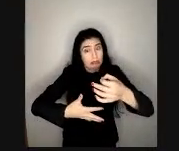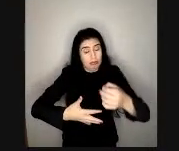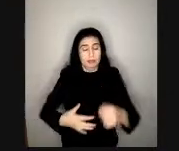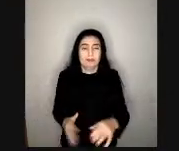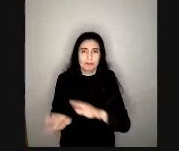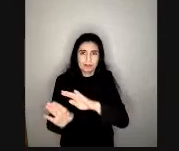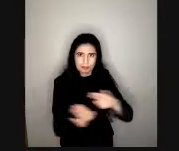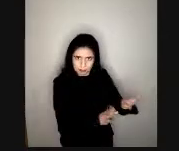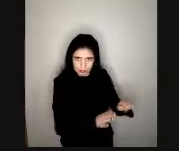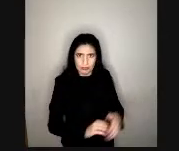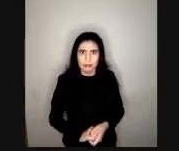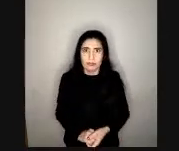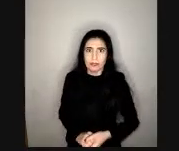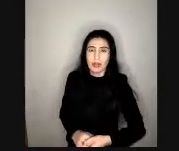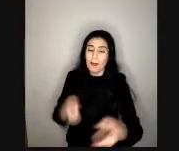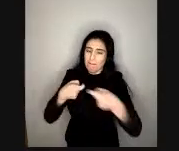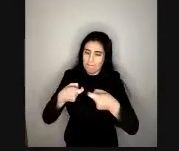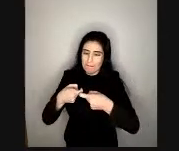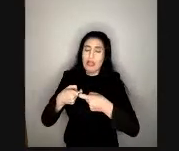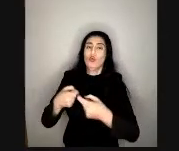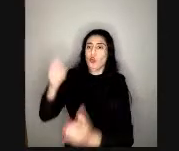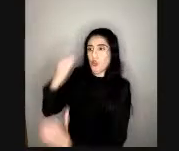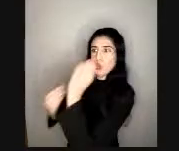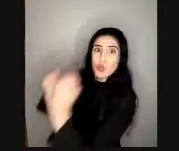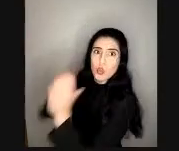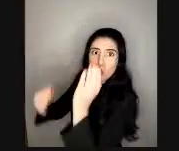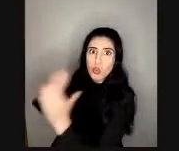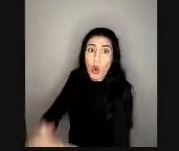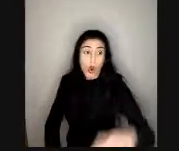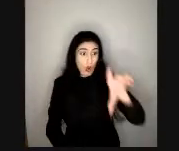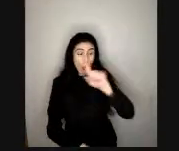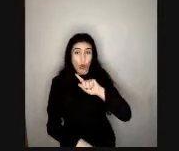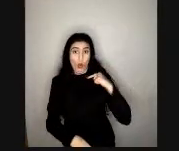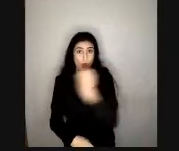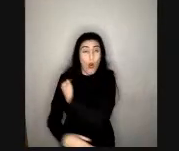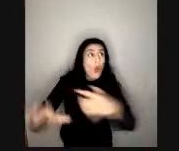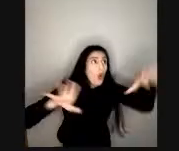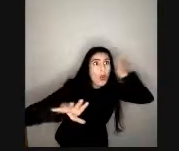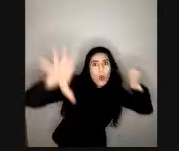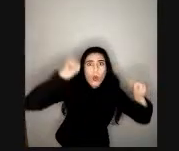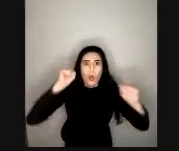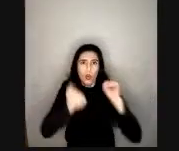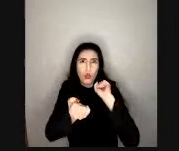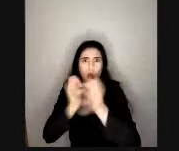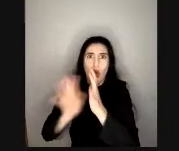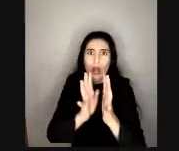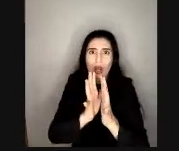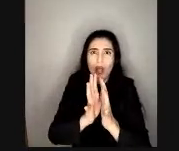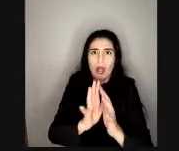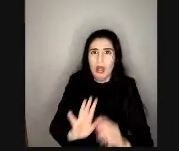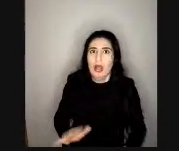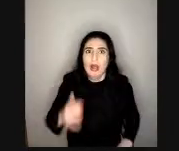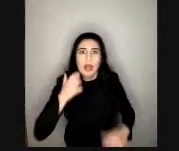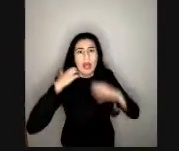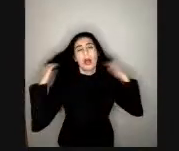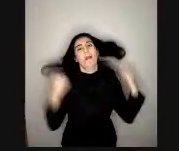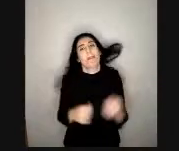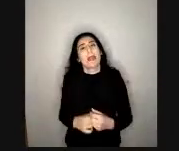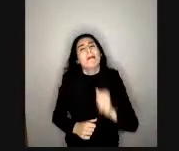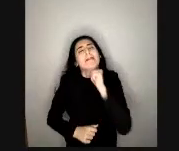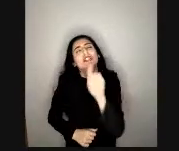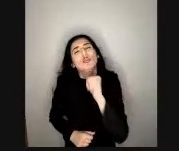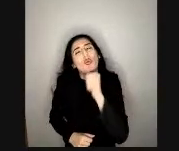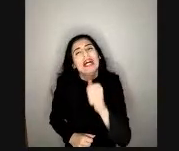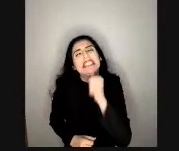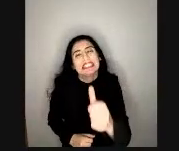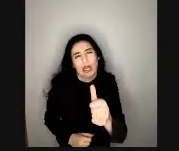os médicos falam para nós e que a gente tem que ouvir, não faça a mamografia perto do período da menstruação, porque vai doer